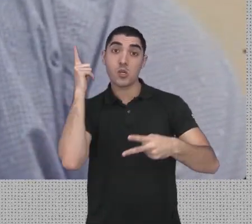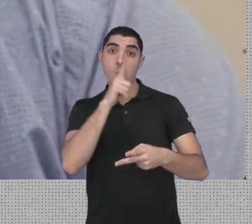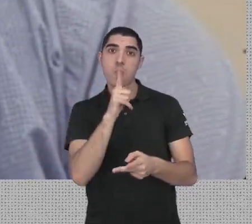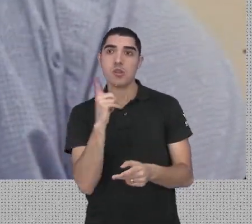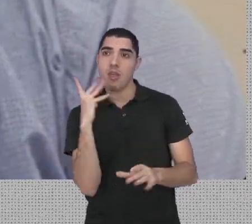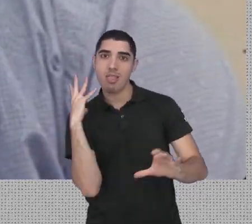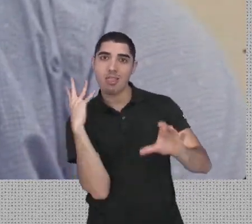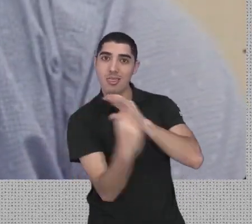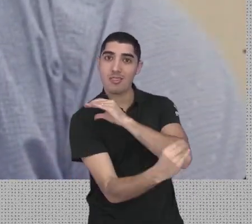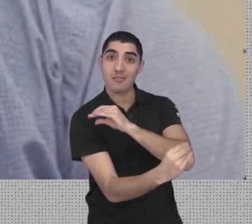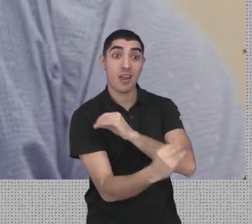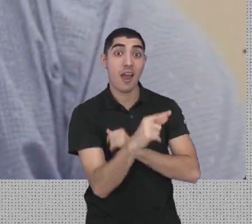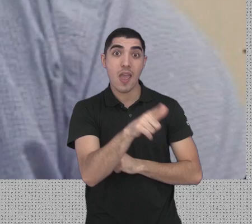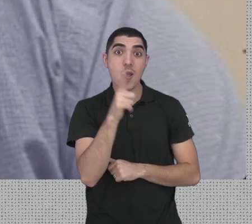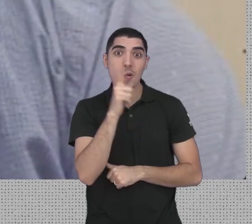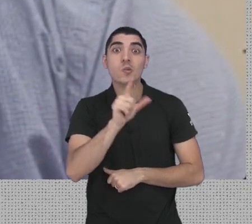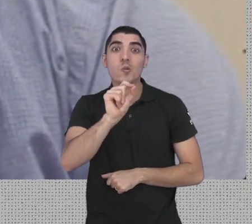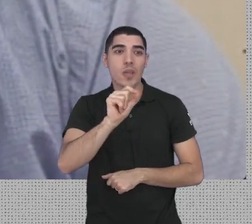nado. Ele era um grande nadador.